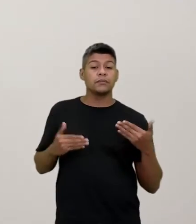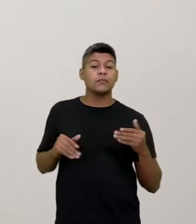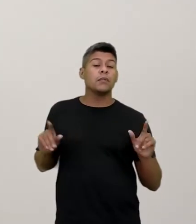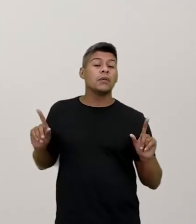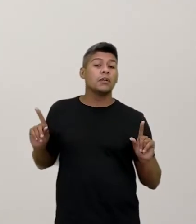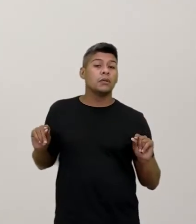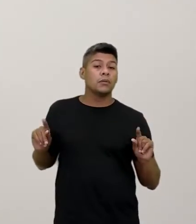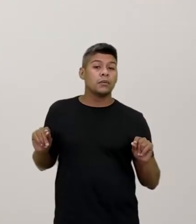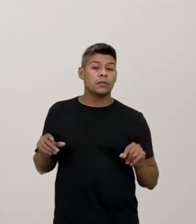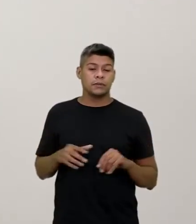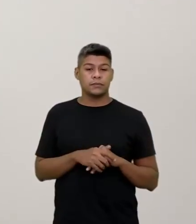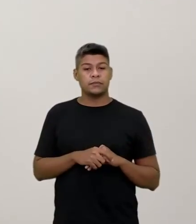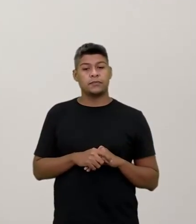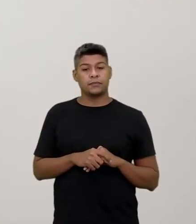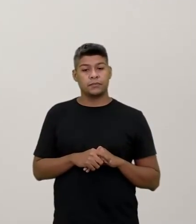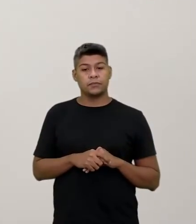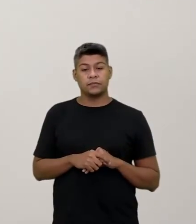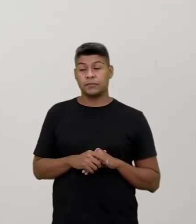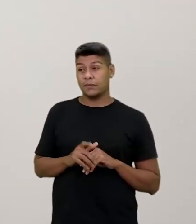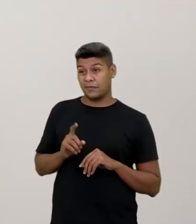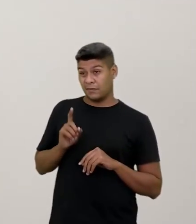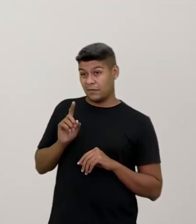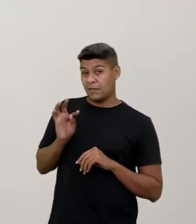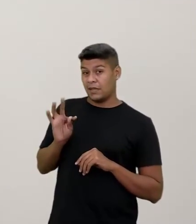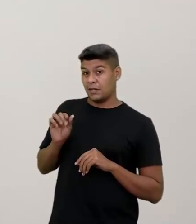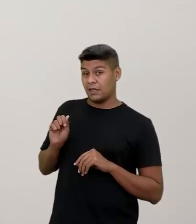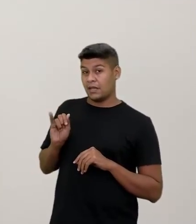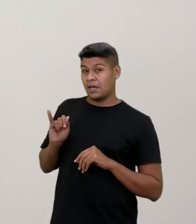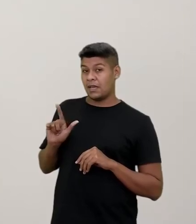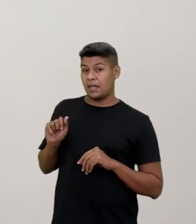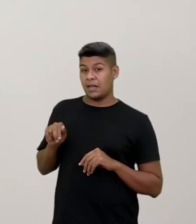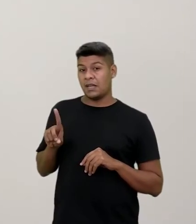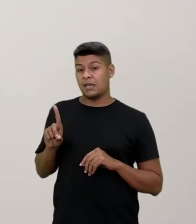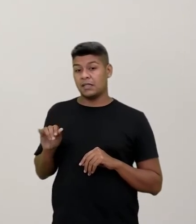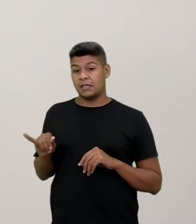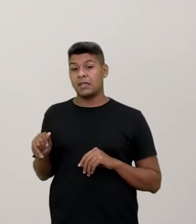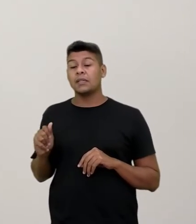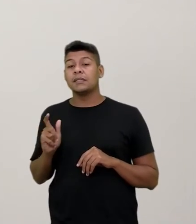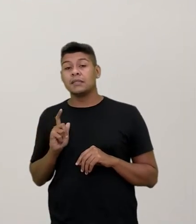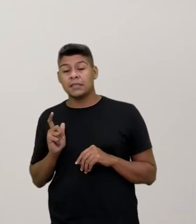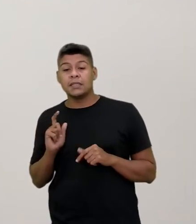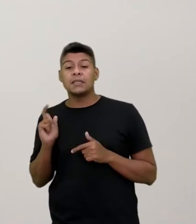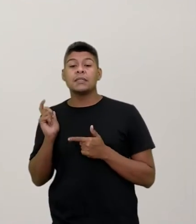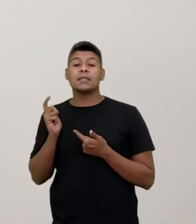seguinte, na Tailândia o Muay Thai tem muito esse aspecto de ser uma